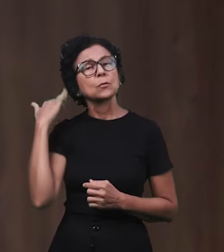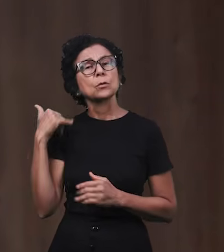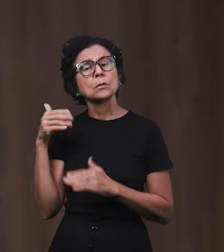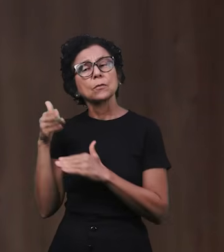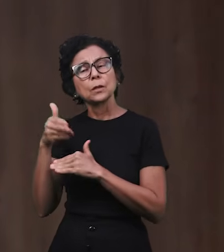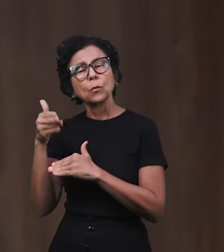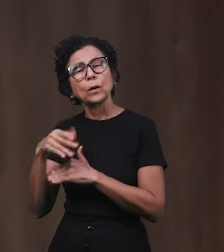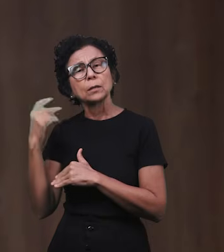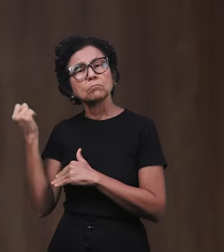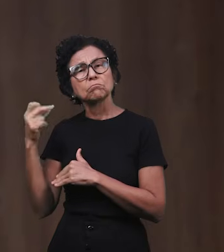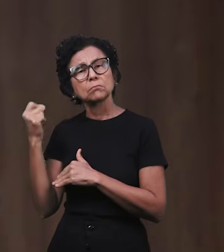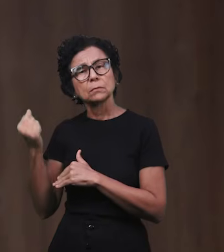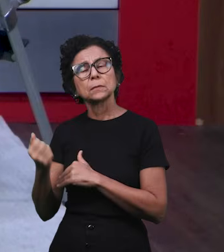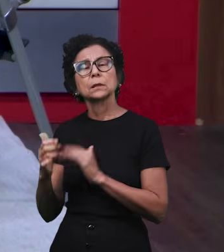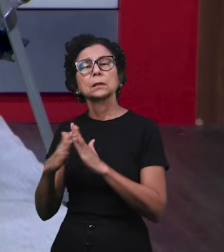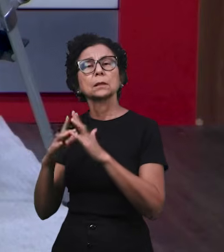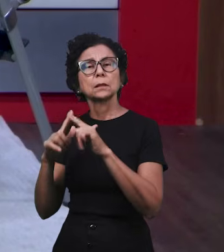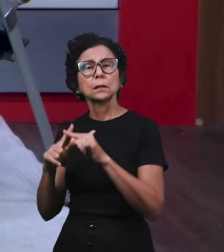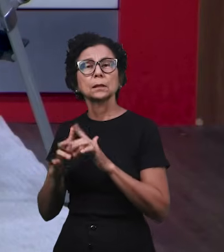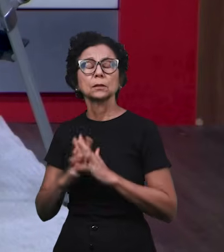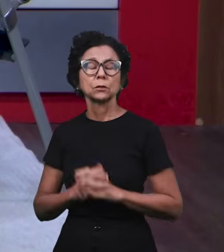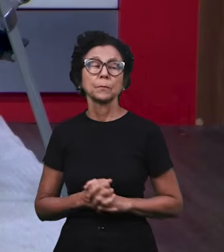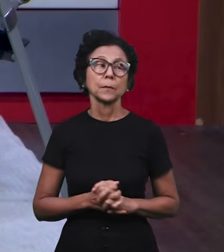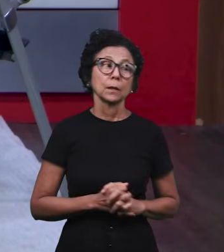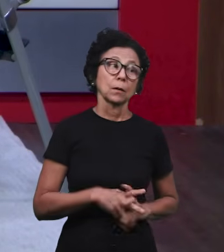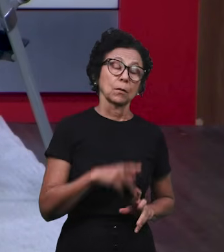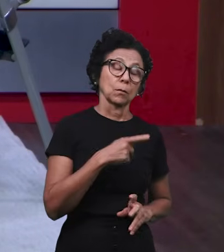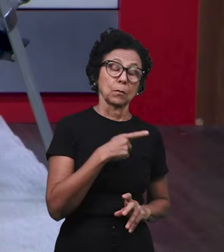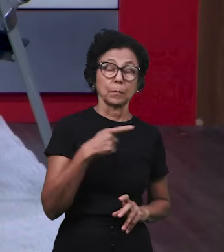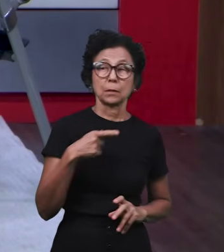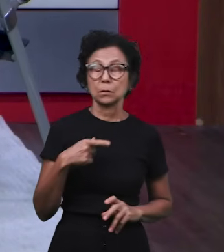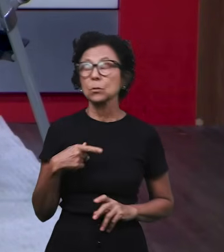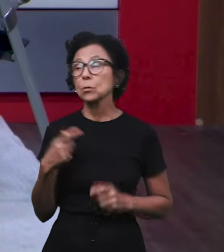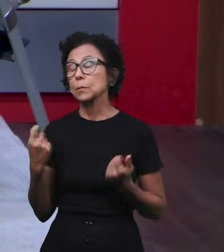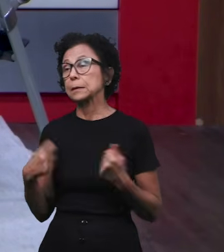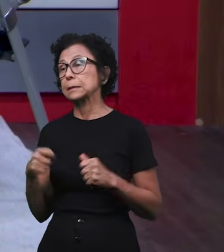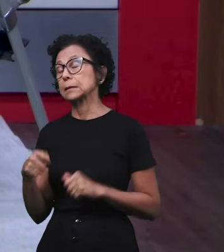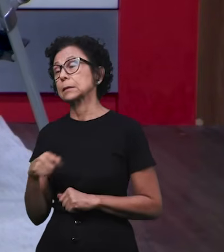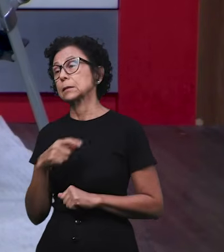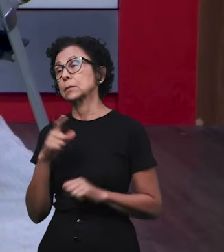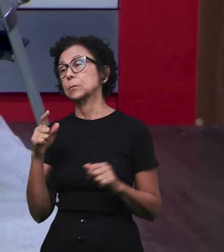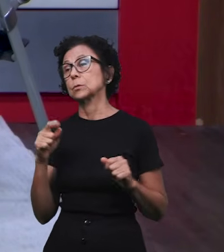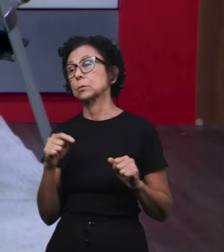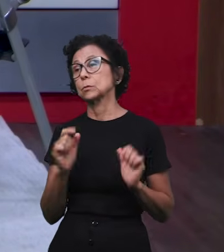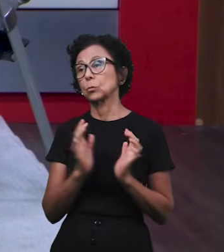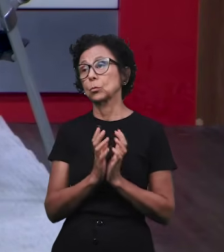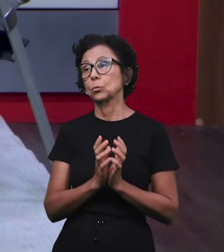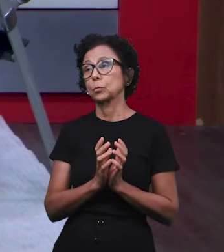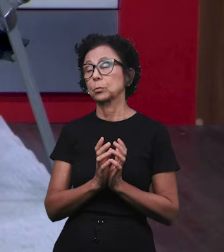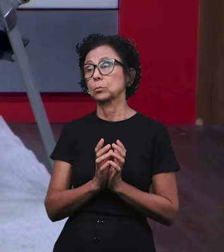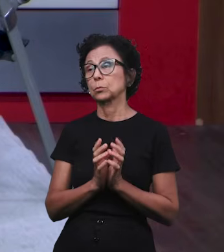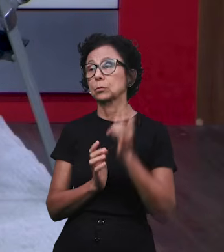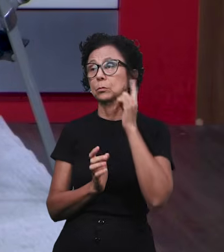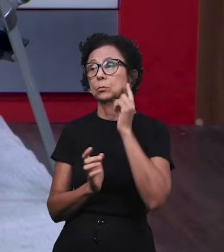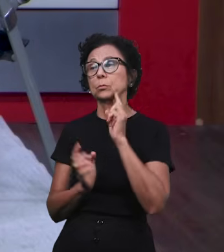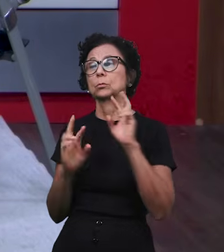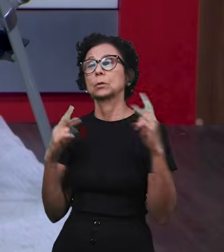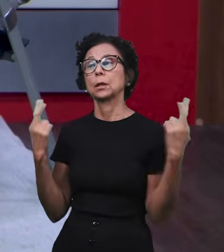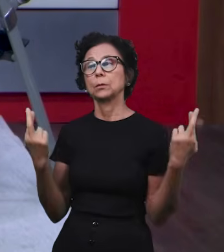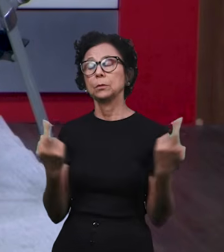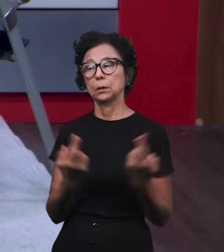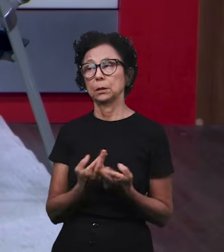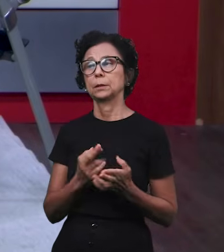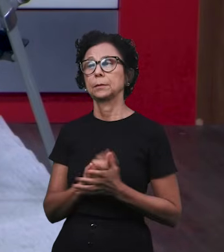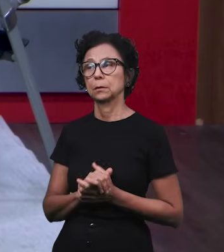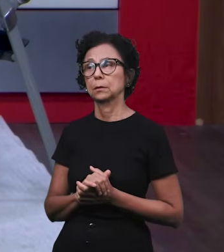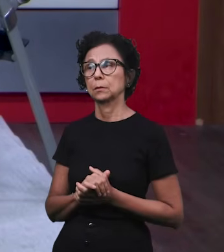momento, pastor, precisamos fazer uma reunião aqui com os surdos da igreja, vamos passar alguns pontos doutrinários, aí traz até visual,